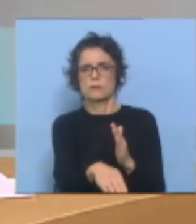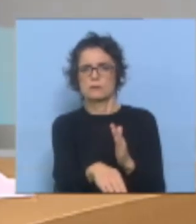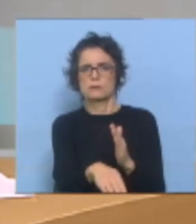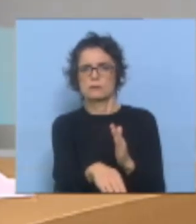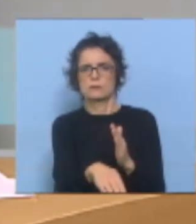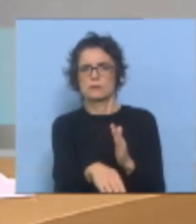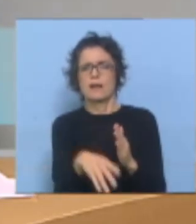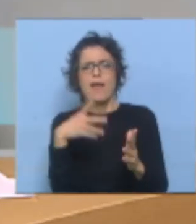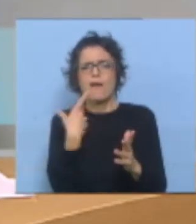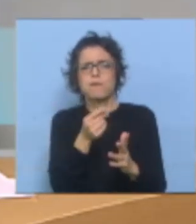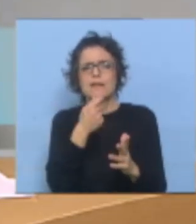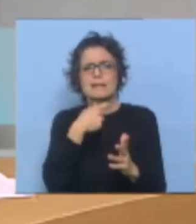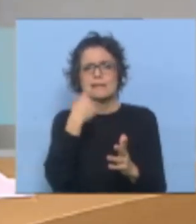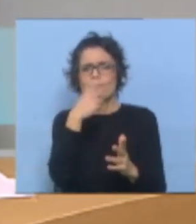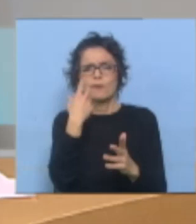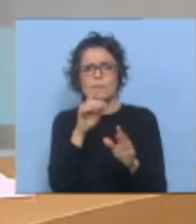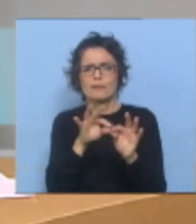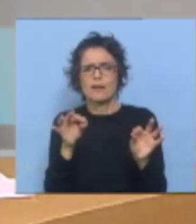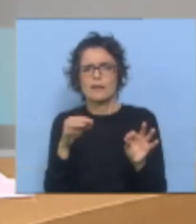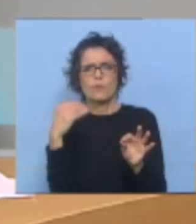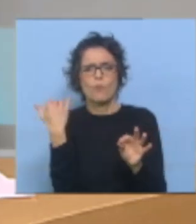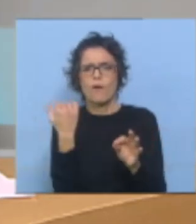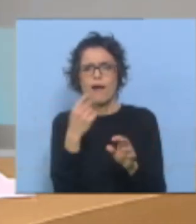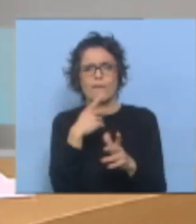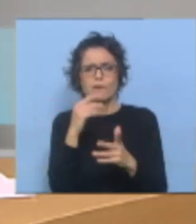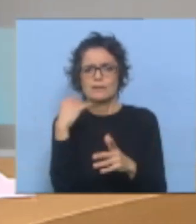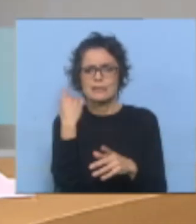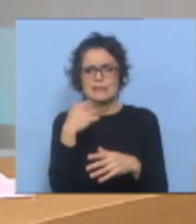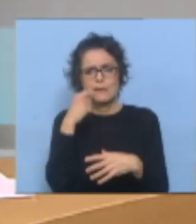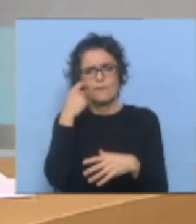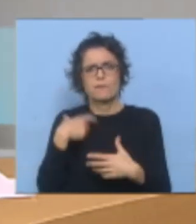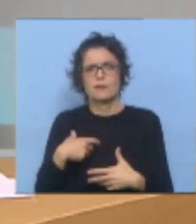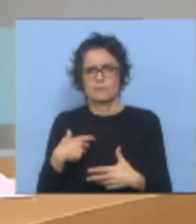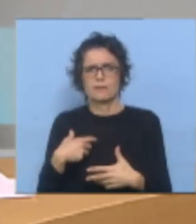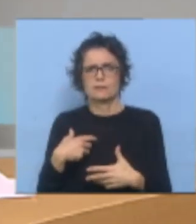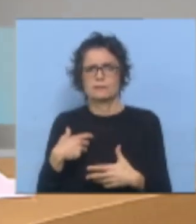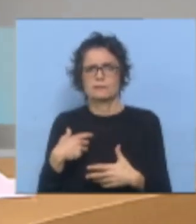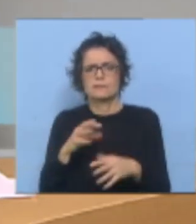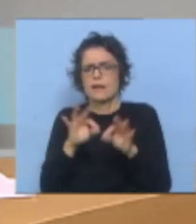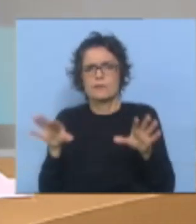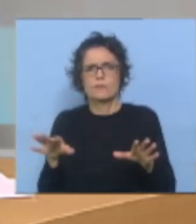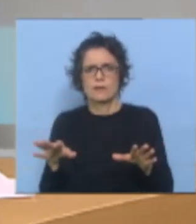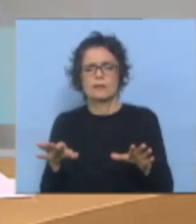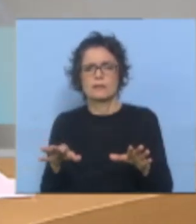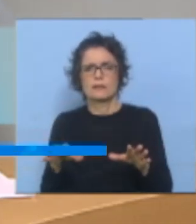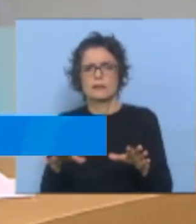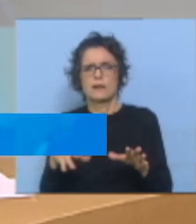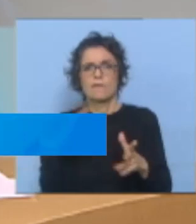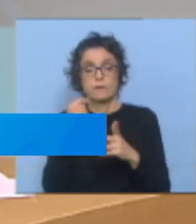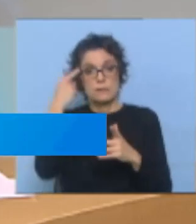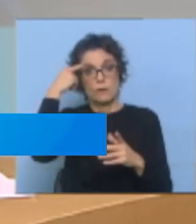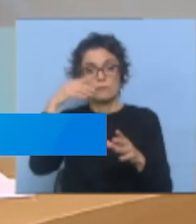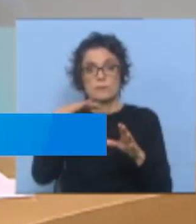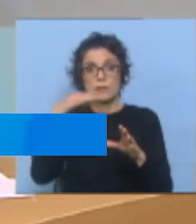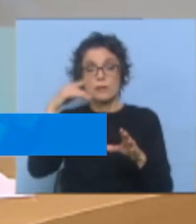mas corresponderia à violência física, não é? É como nas discussões domésticas, não é? Passa-se da violência psicológica